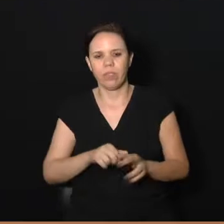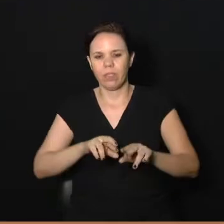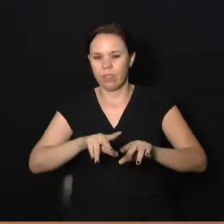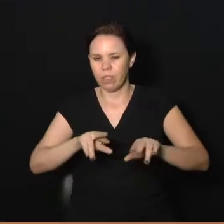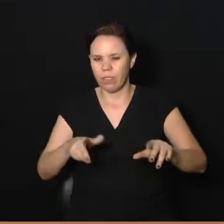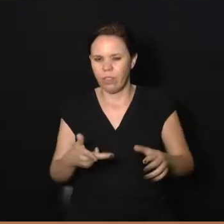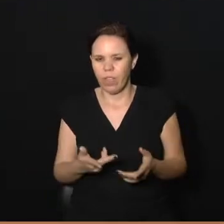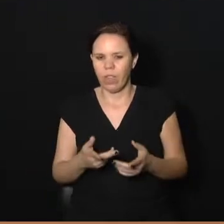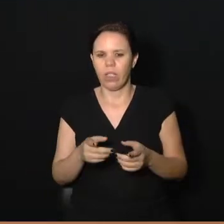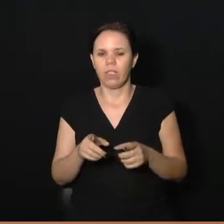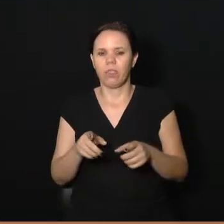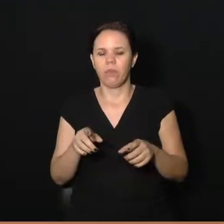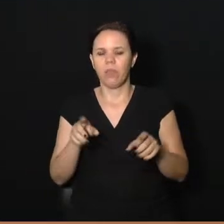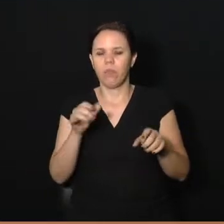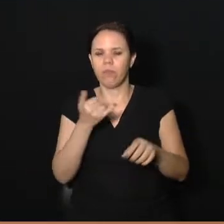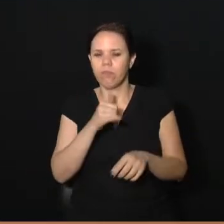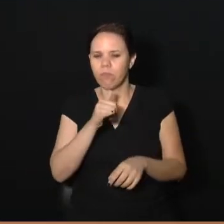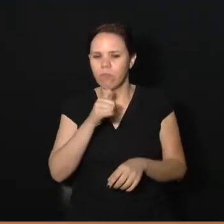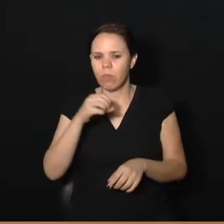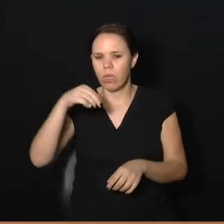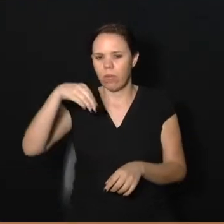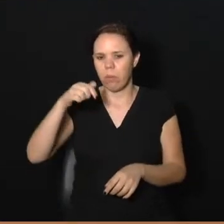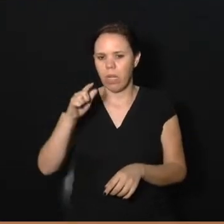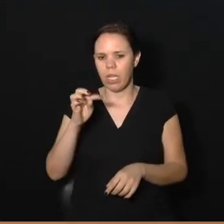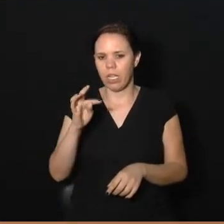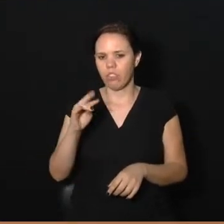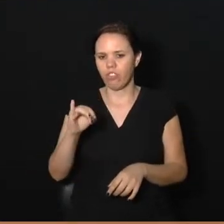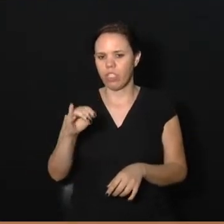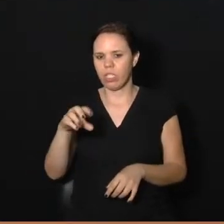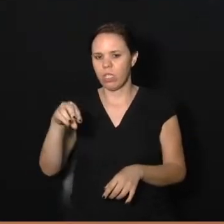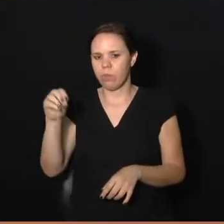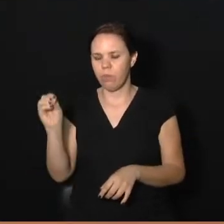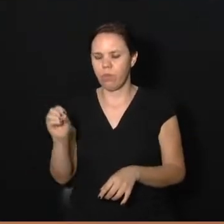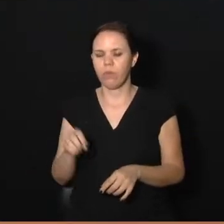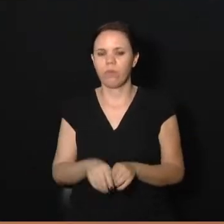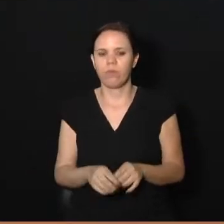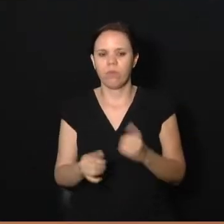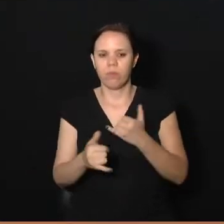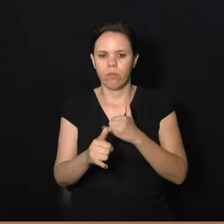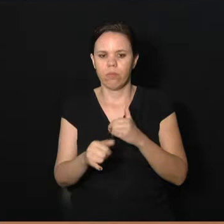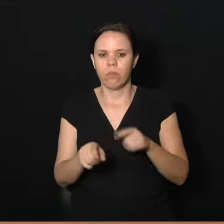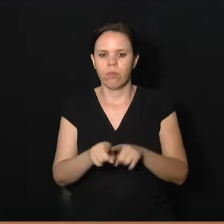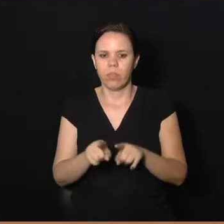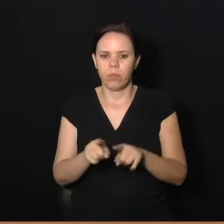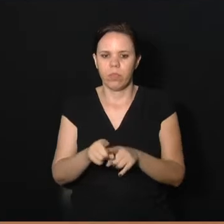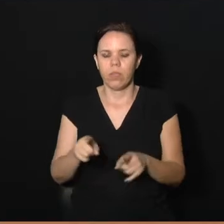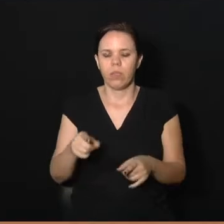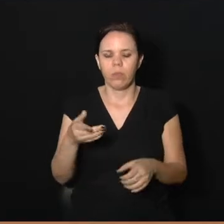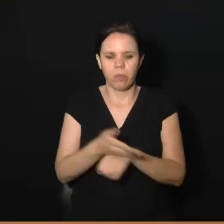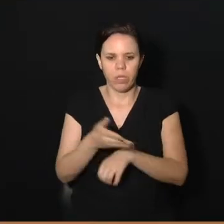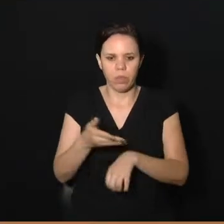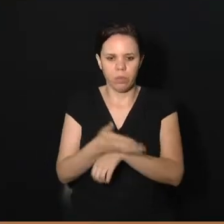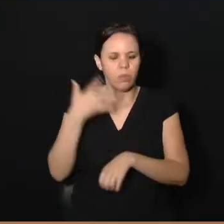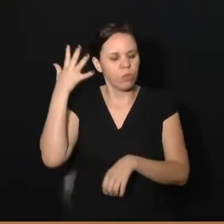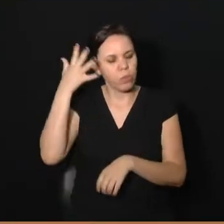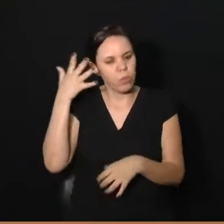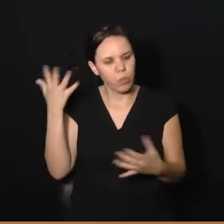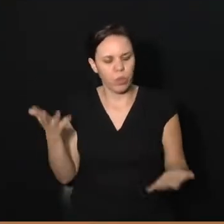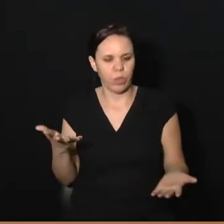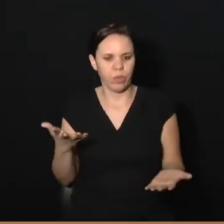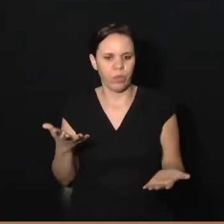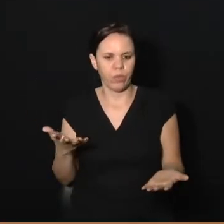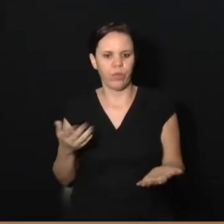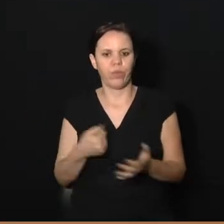e eletromagnetismo. Participou do planejamento Smart City da Prefeitura de Campinas. Já deu mais